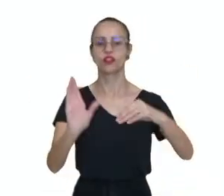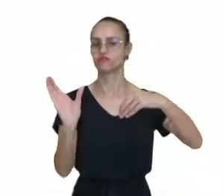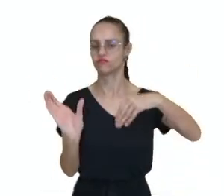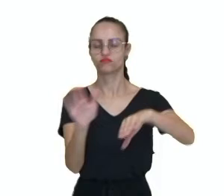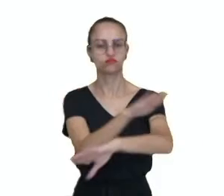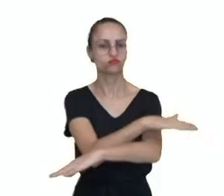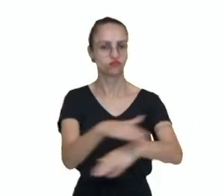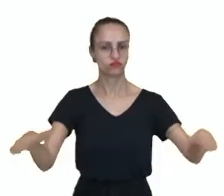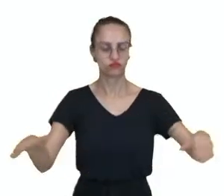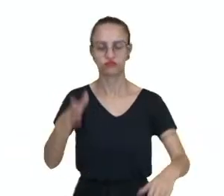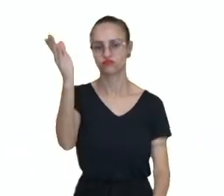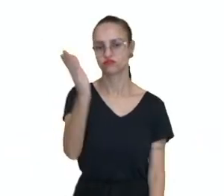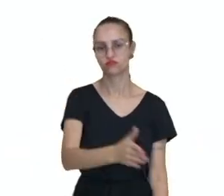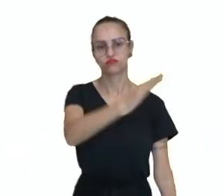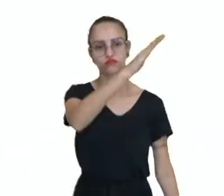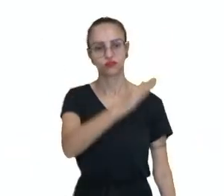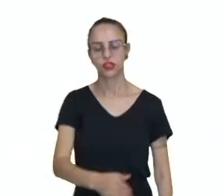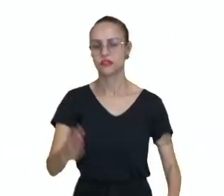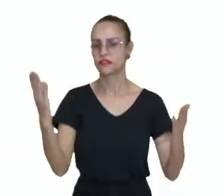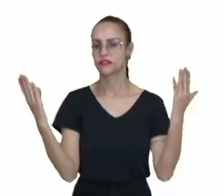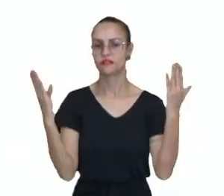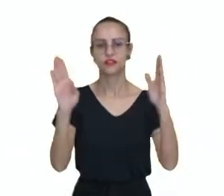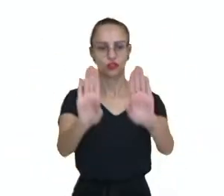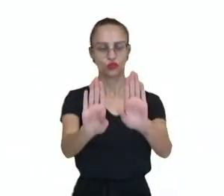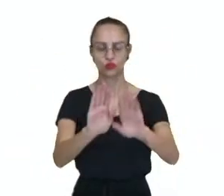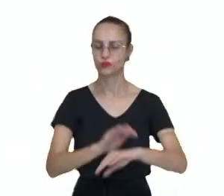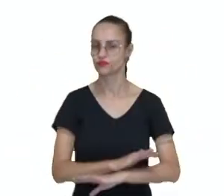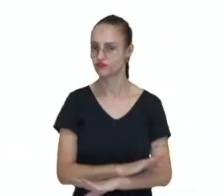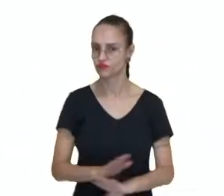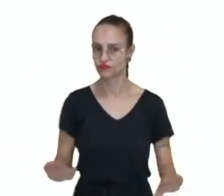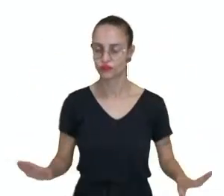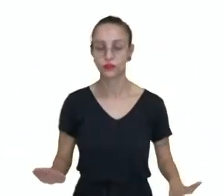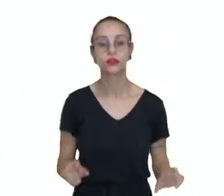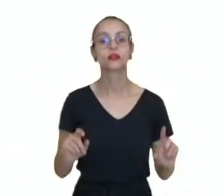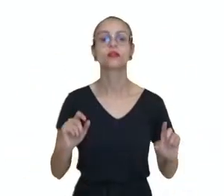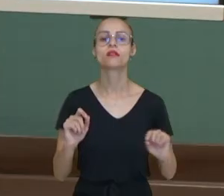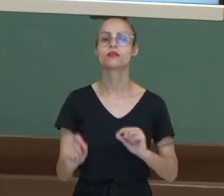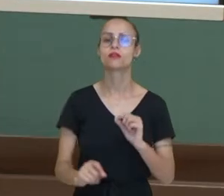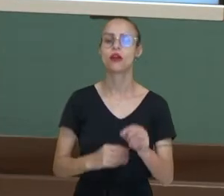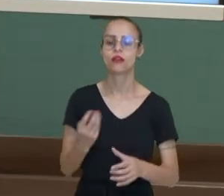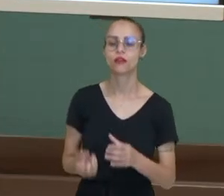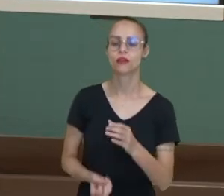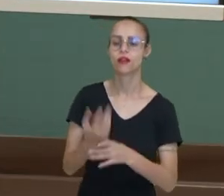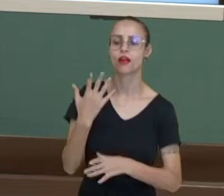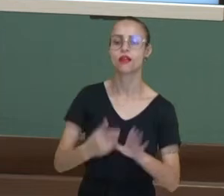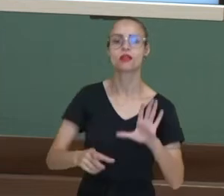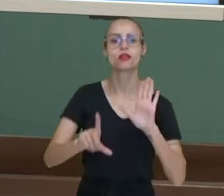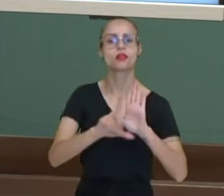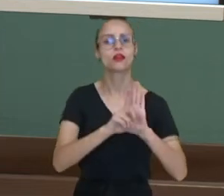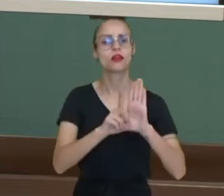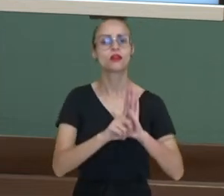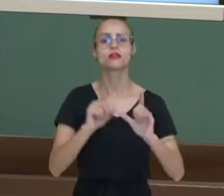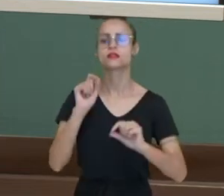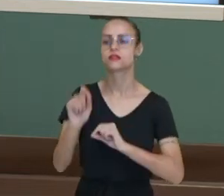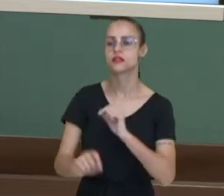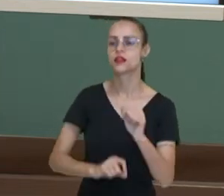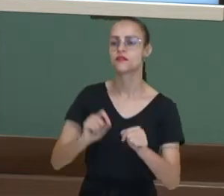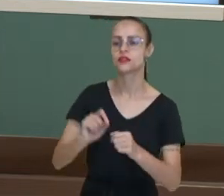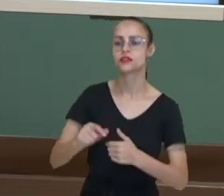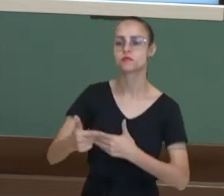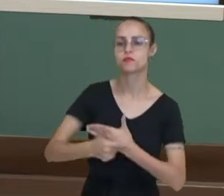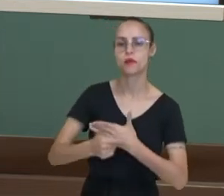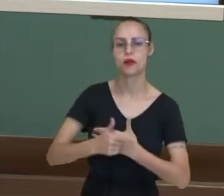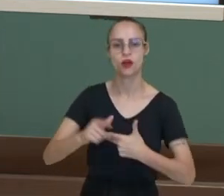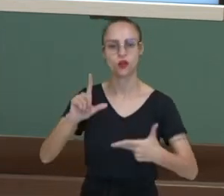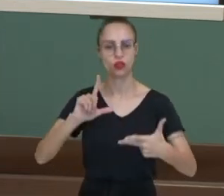Nacional. Então o Congresso Nacional foi fechado com o AI-5. Então agora quem iria criar as leis? Quem iria fazer esse papel aí do